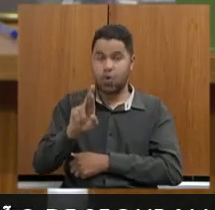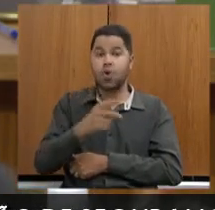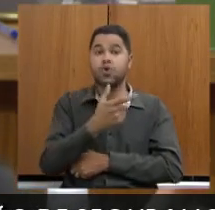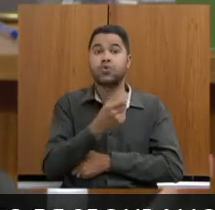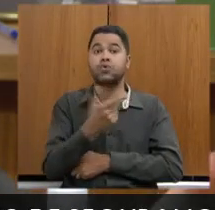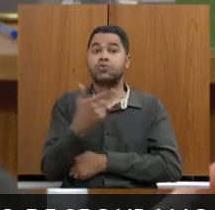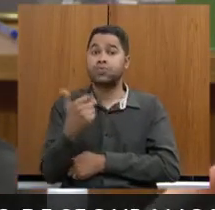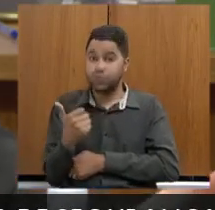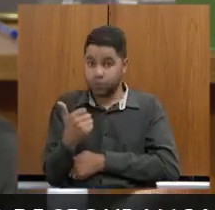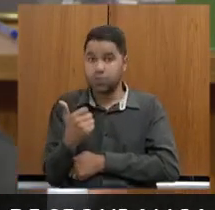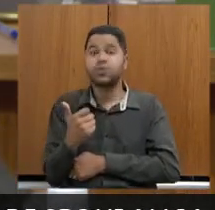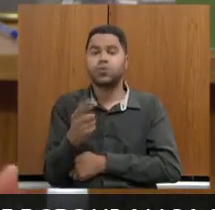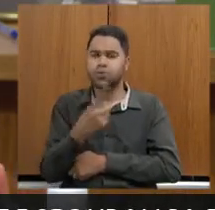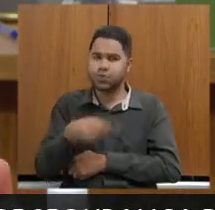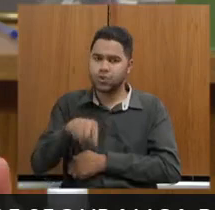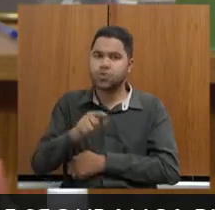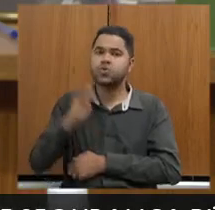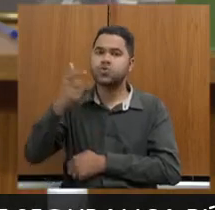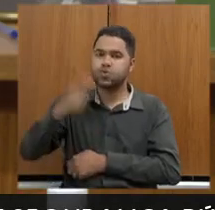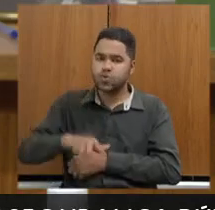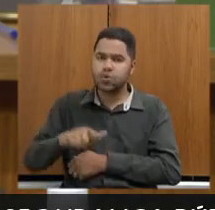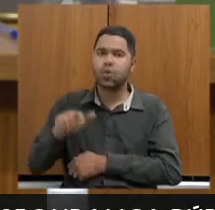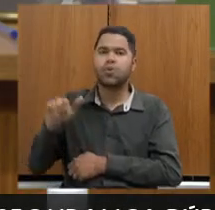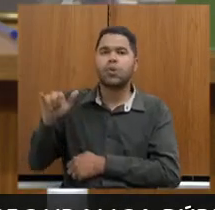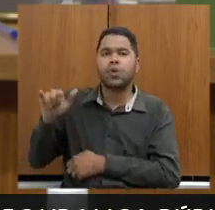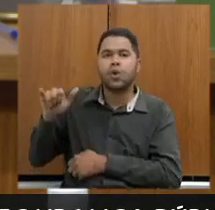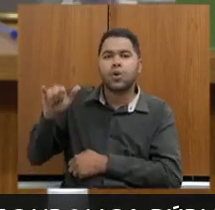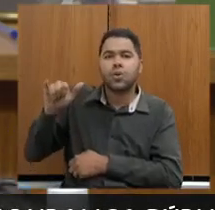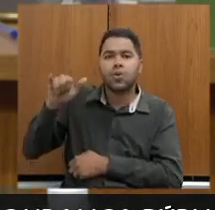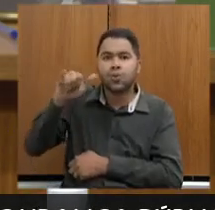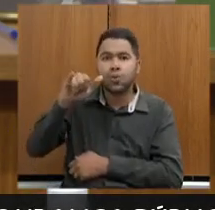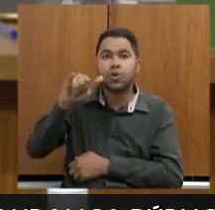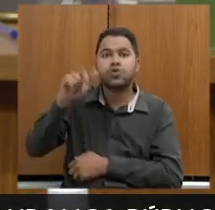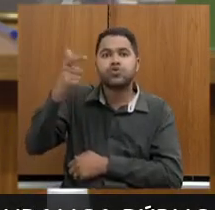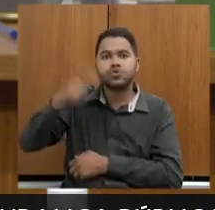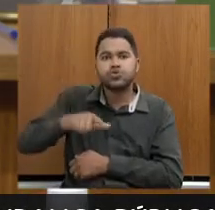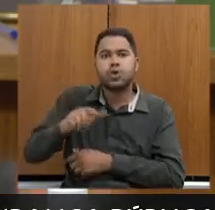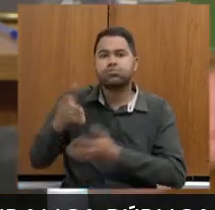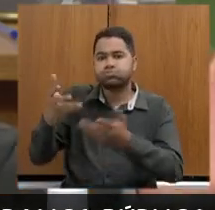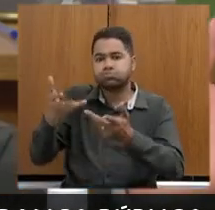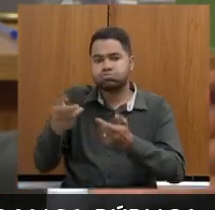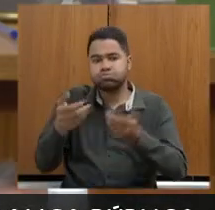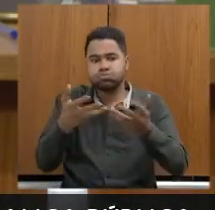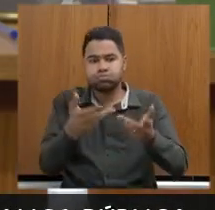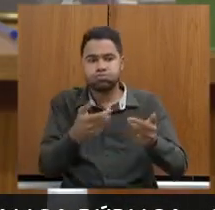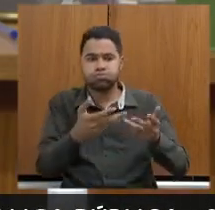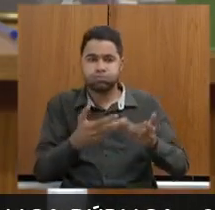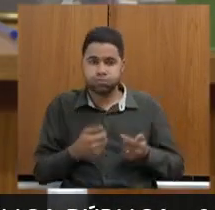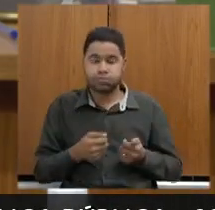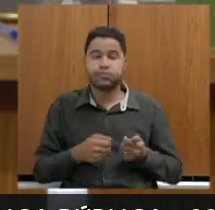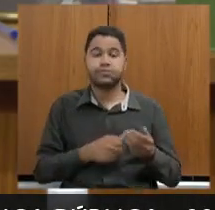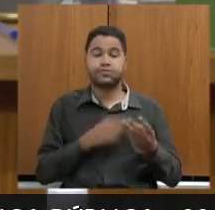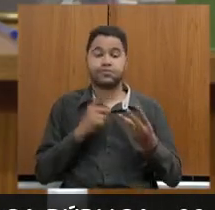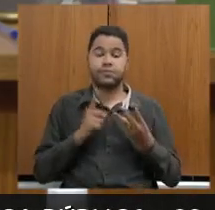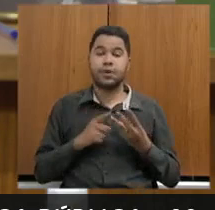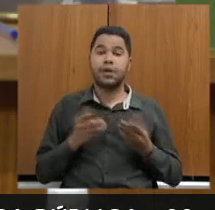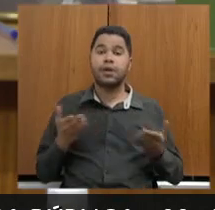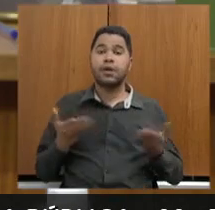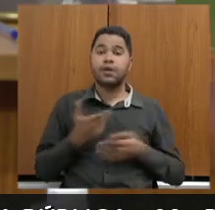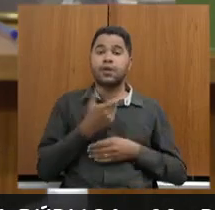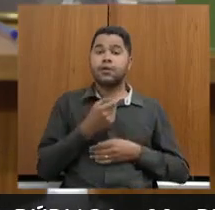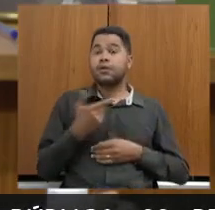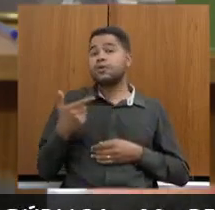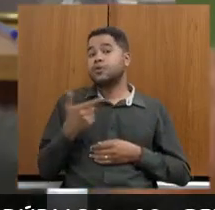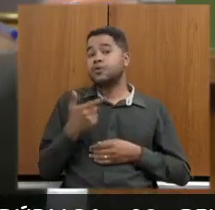2021 nós locamos aeronaves e fizemos esse record de atendimento e agora para